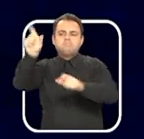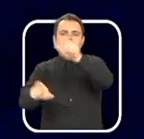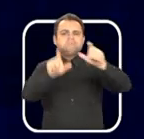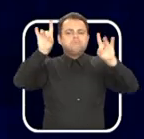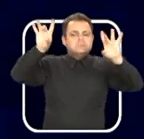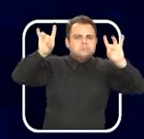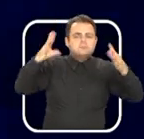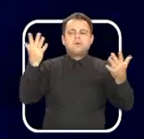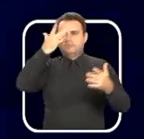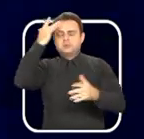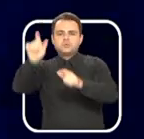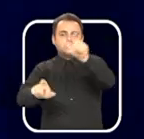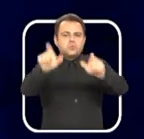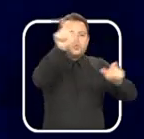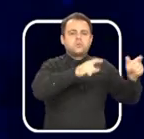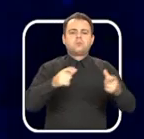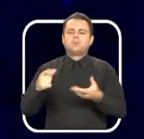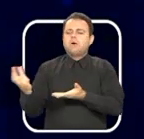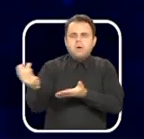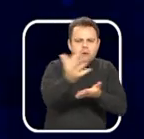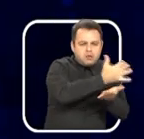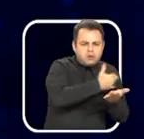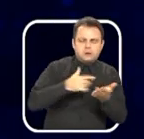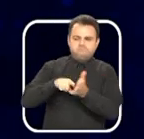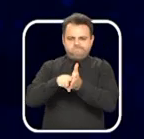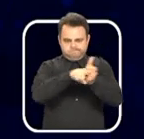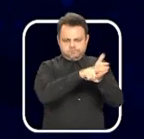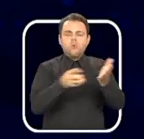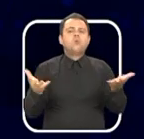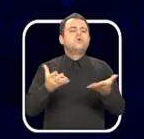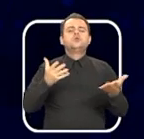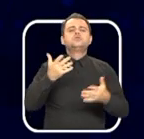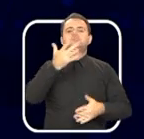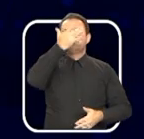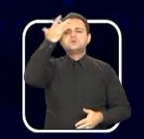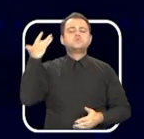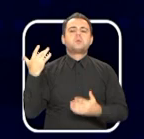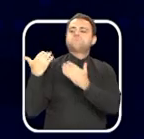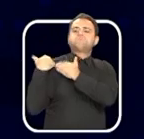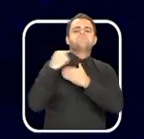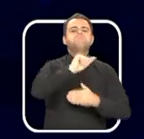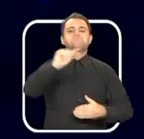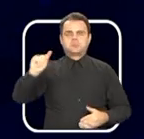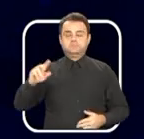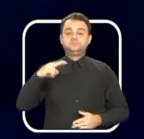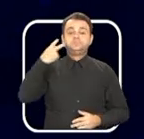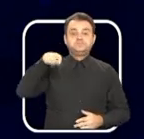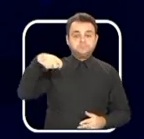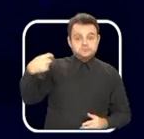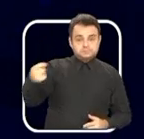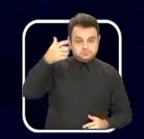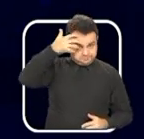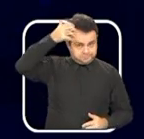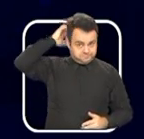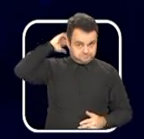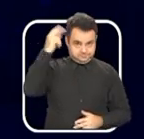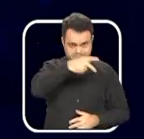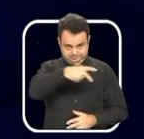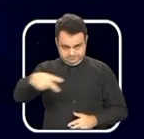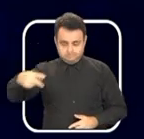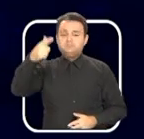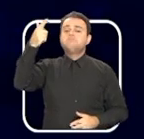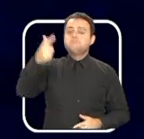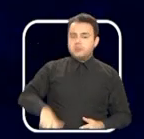especialistas e munícipes. Atualmente, a comissão tem a seguinte formação. O vereador Odélio Chaves é o presidente.